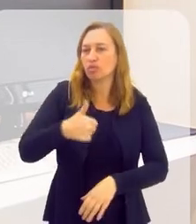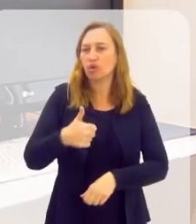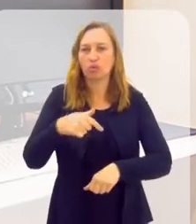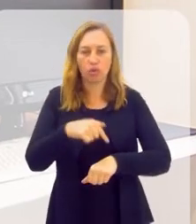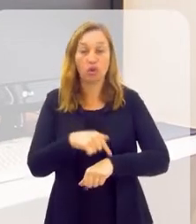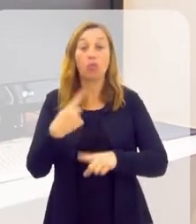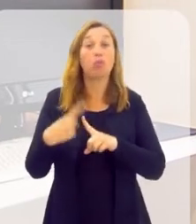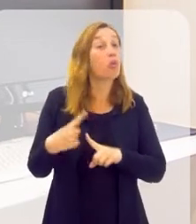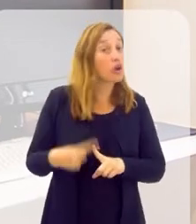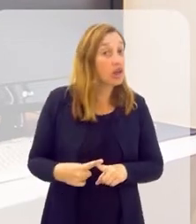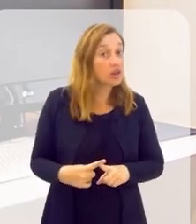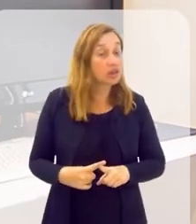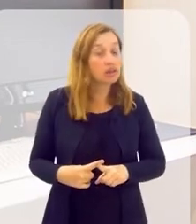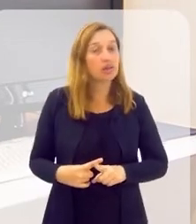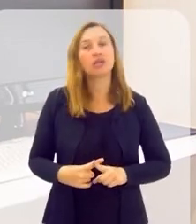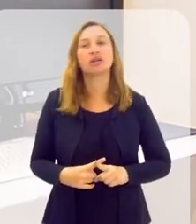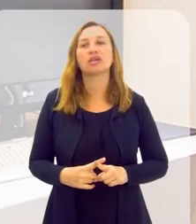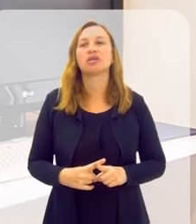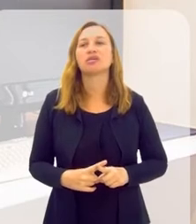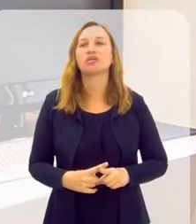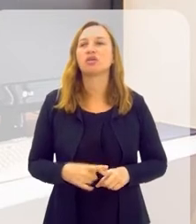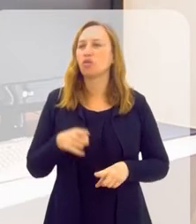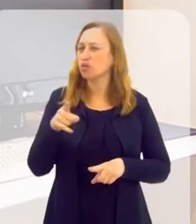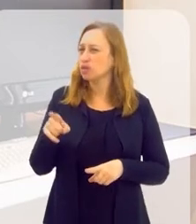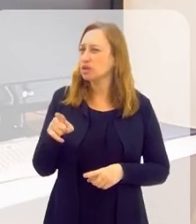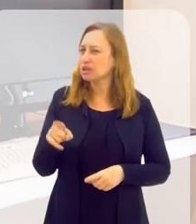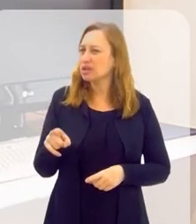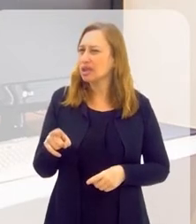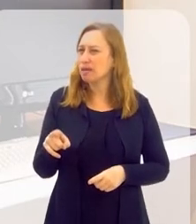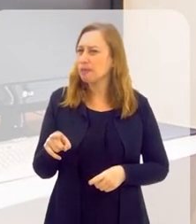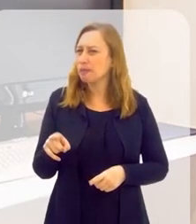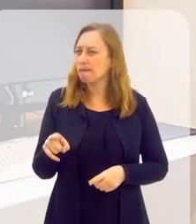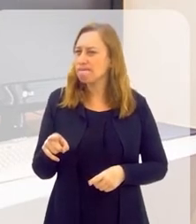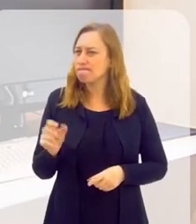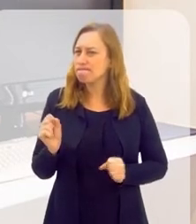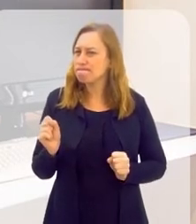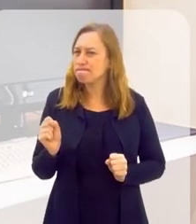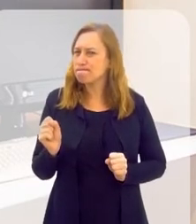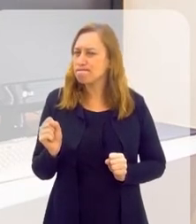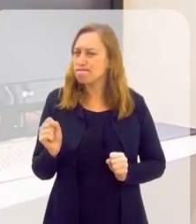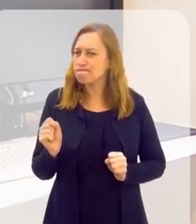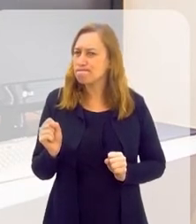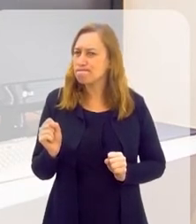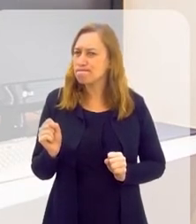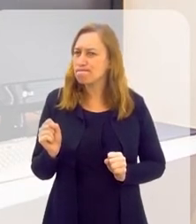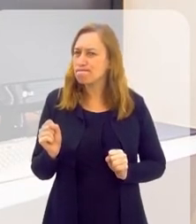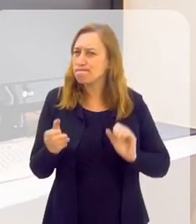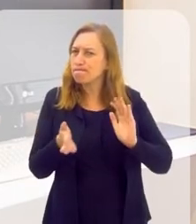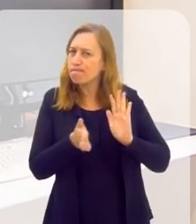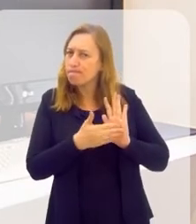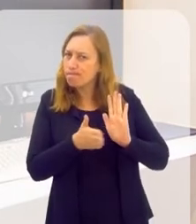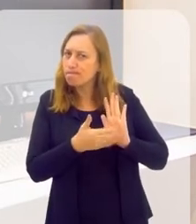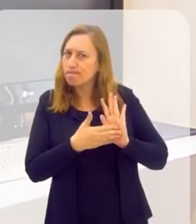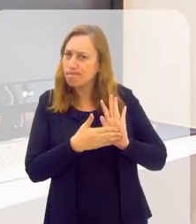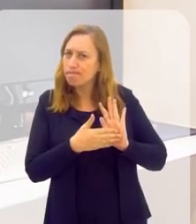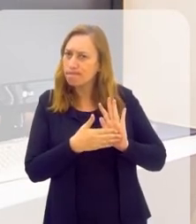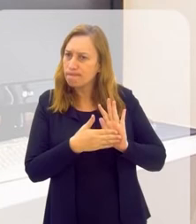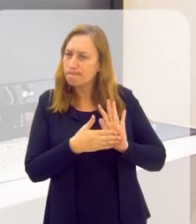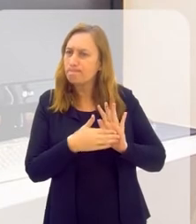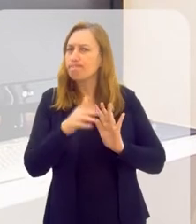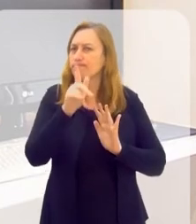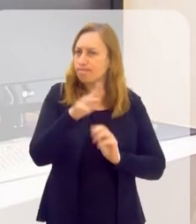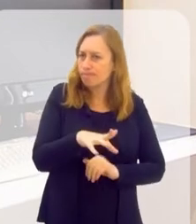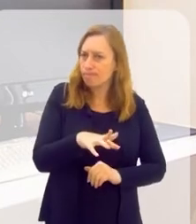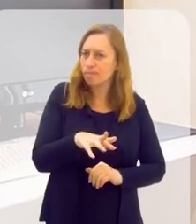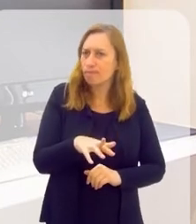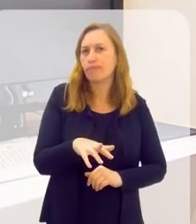primeiro momento? Porque, no caso, você vem com uma proposta